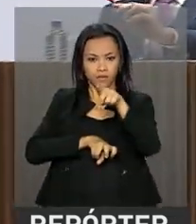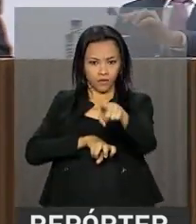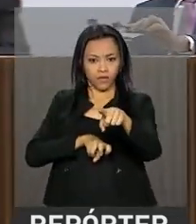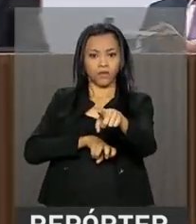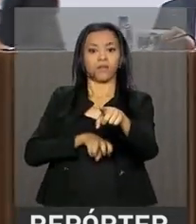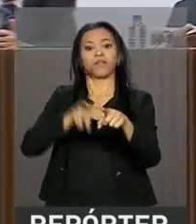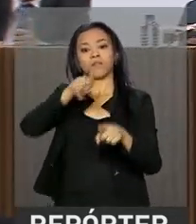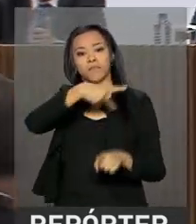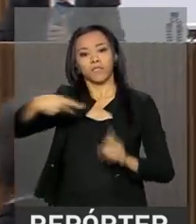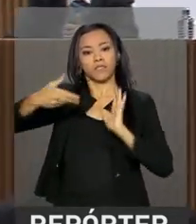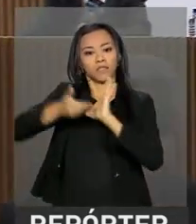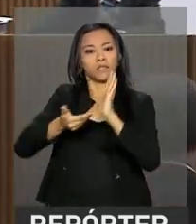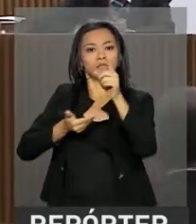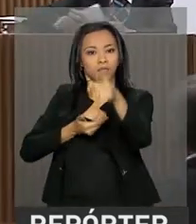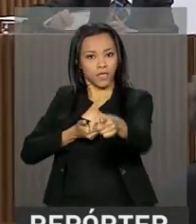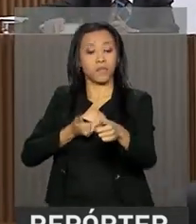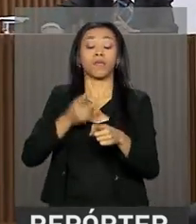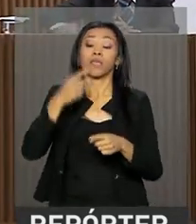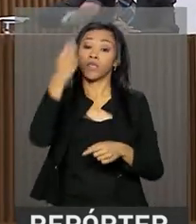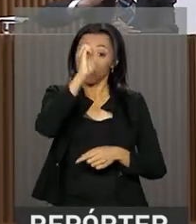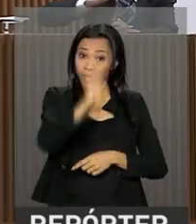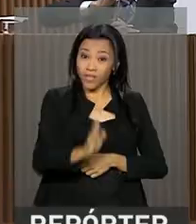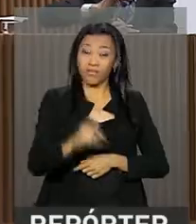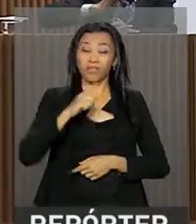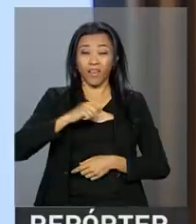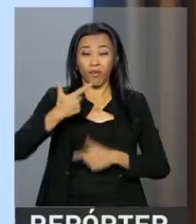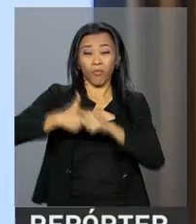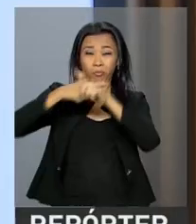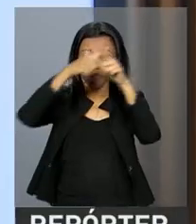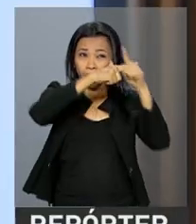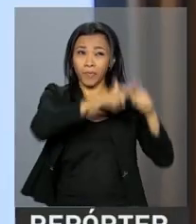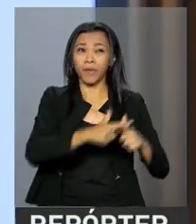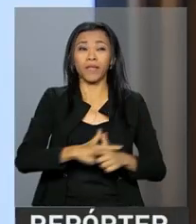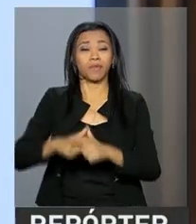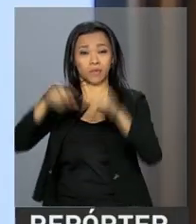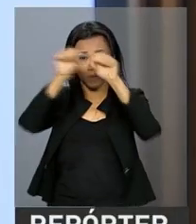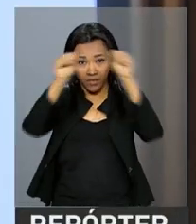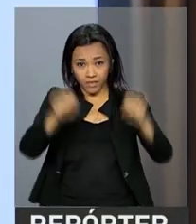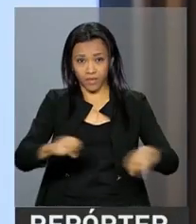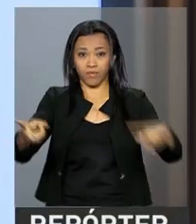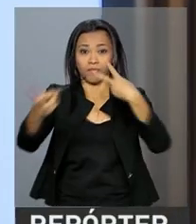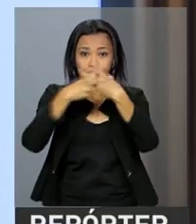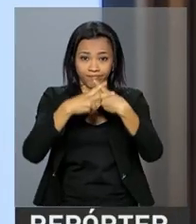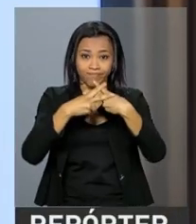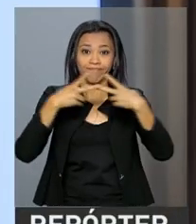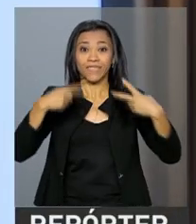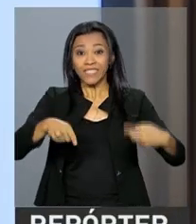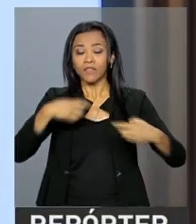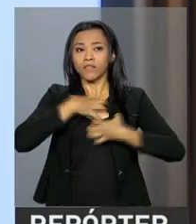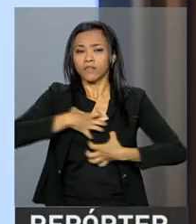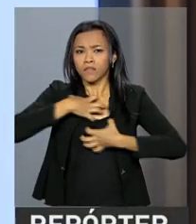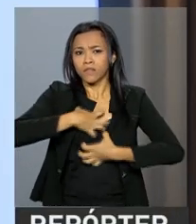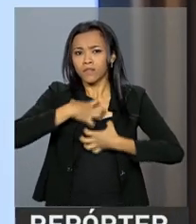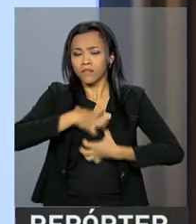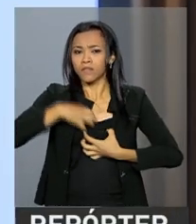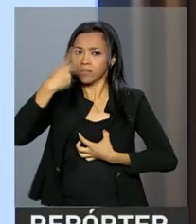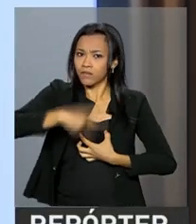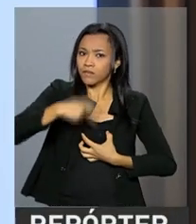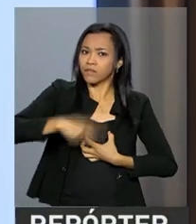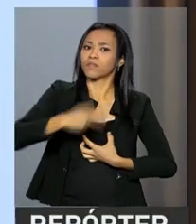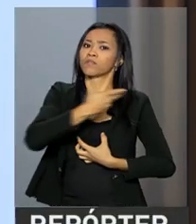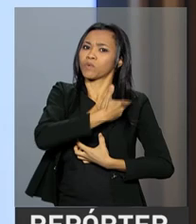que o Brasil vive a falência do sistema penitenciário. Rodrigo Maia disse que o tema aflige tanto autoridades